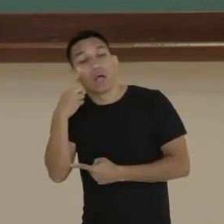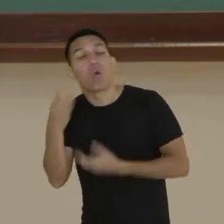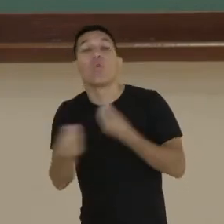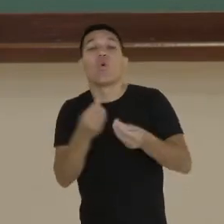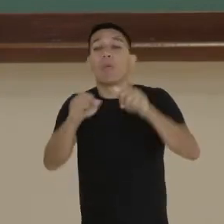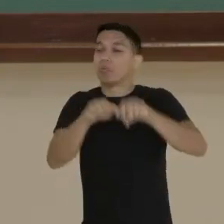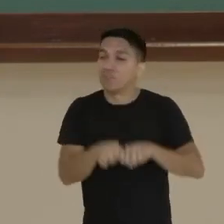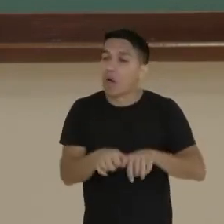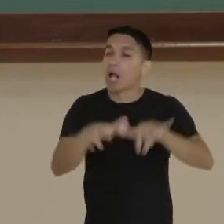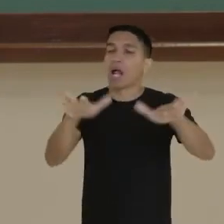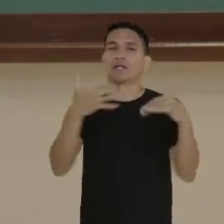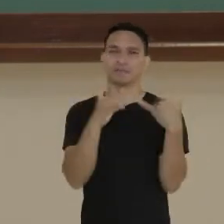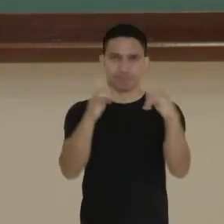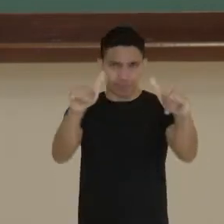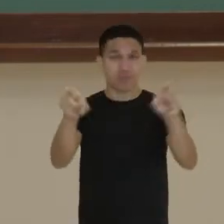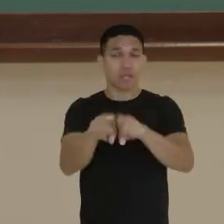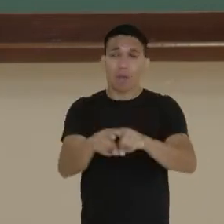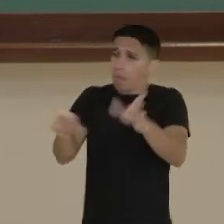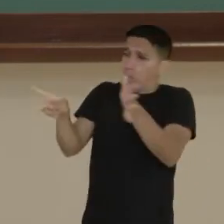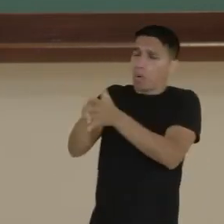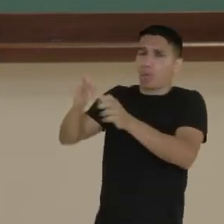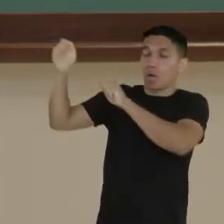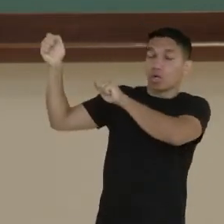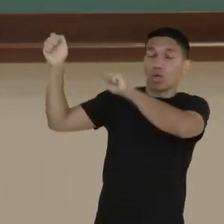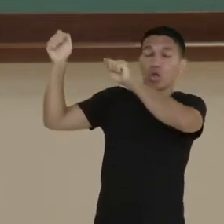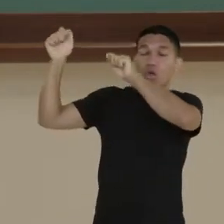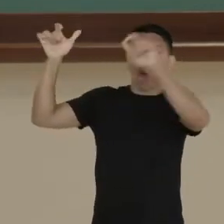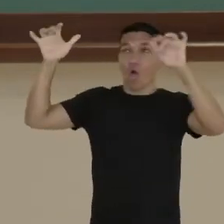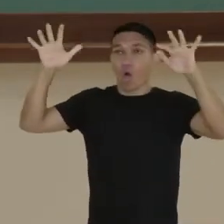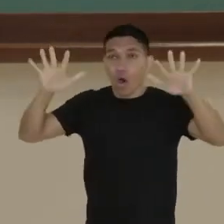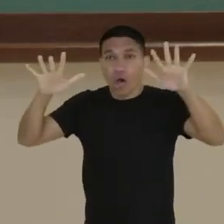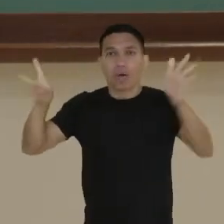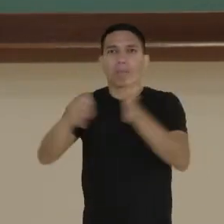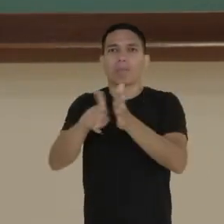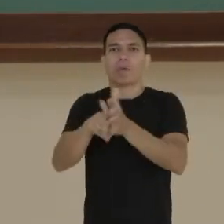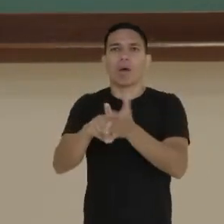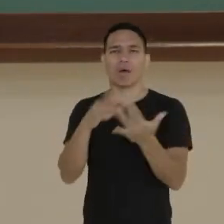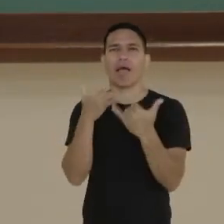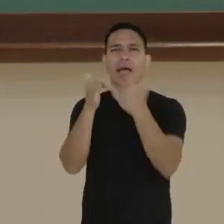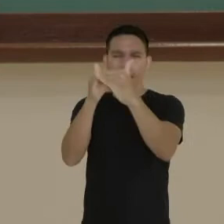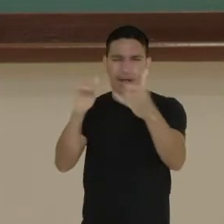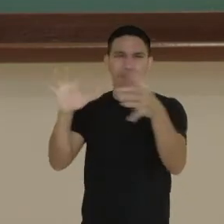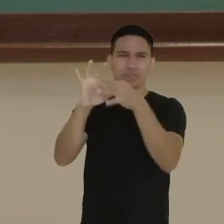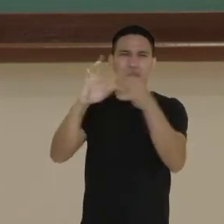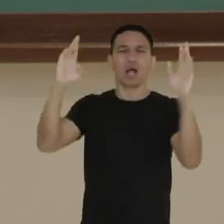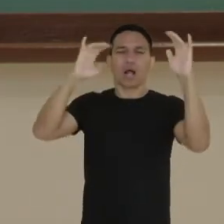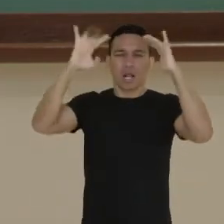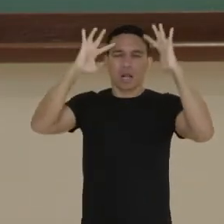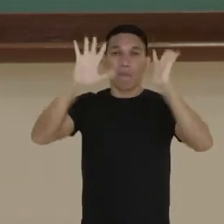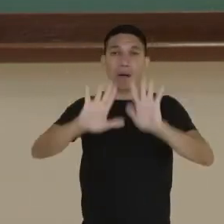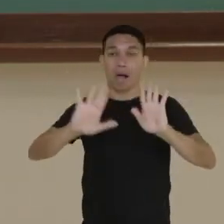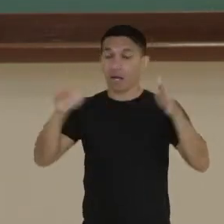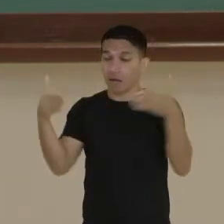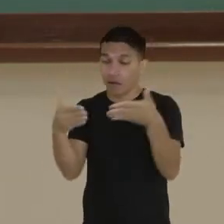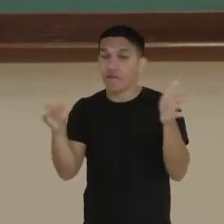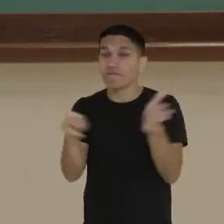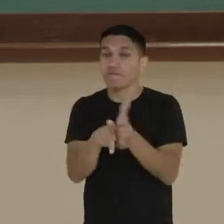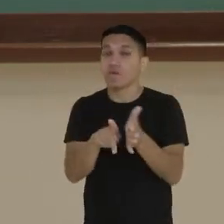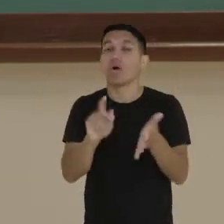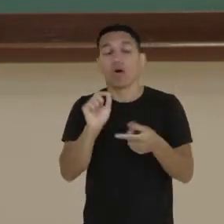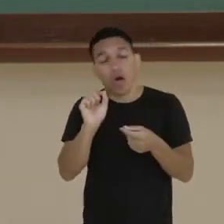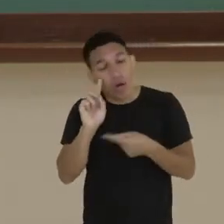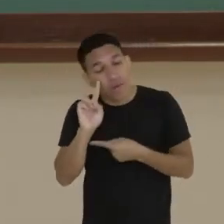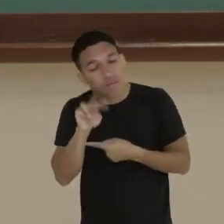energia elétrica e a própria luz, né? Luz como energia, tem todo um lado filosófico, mas aqui, obviamente, vamos trabalhar com o lado